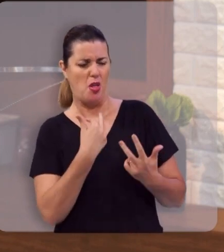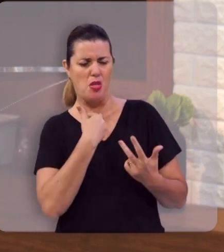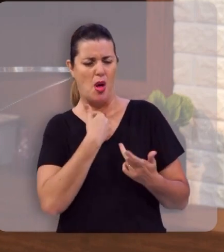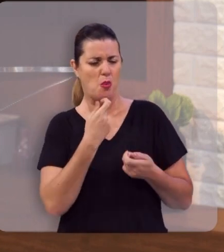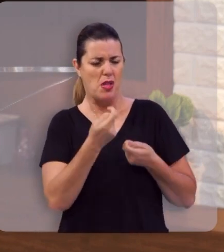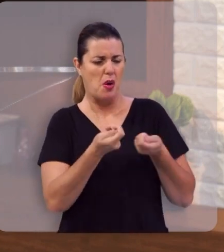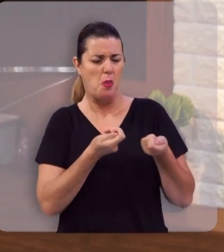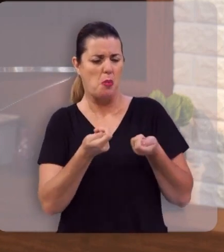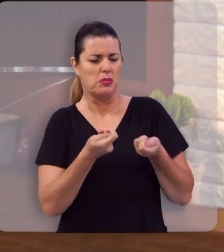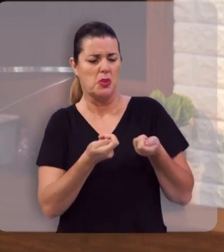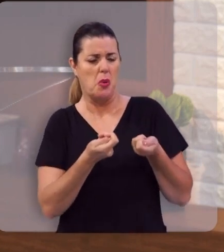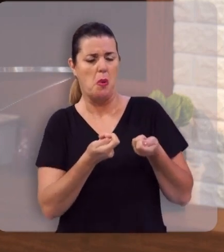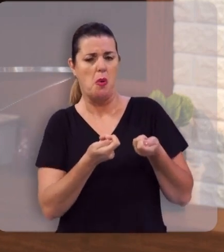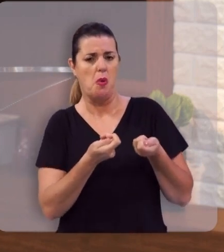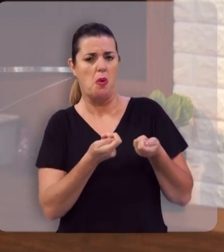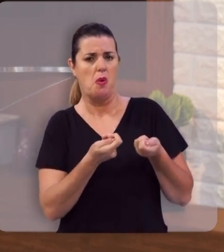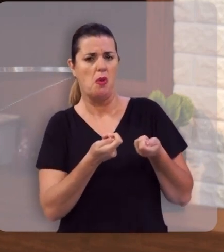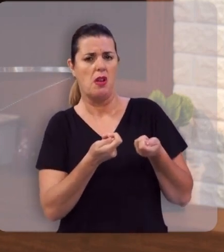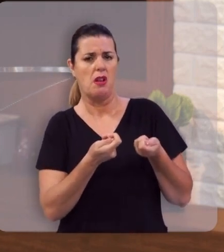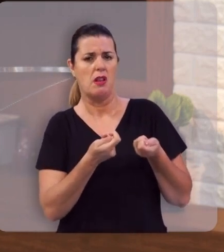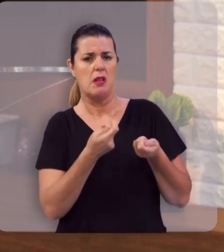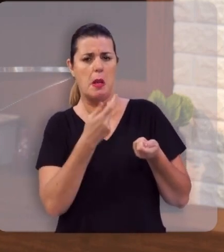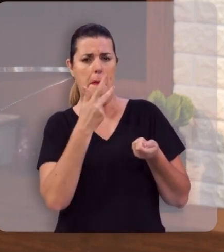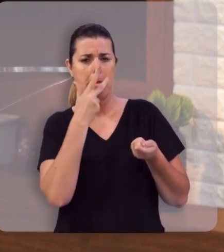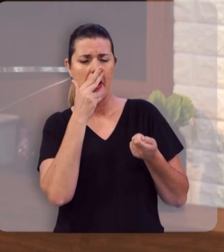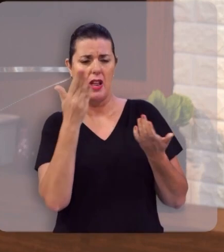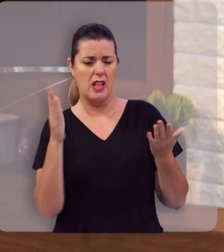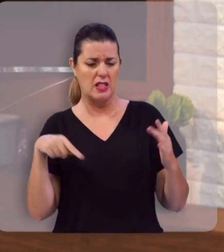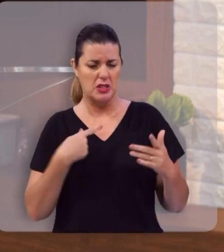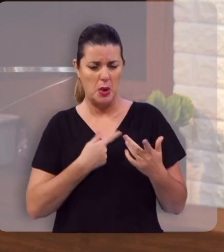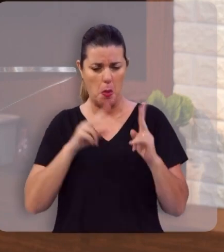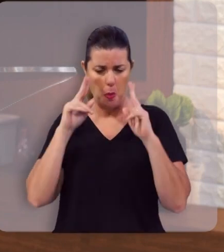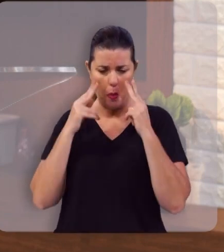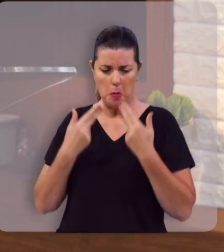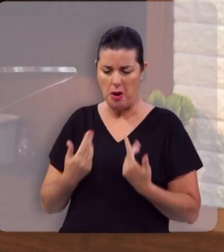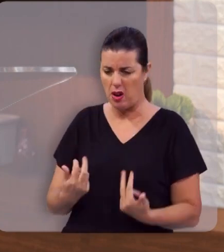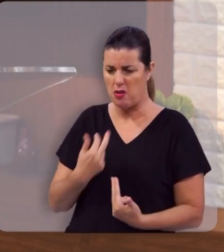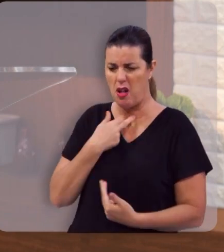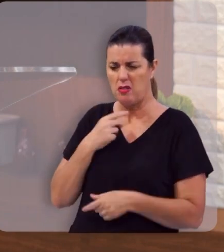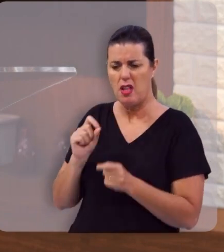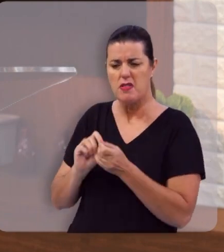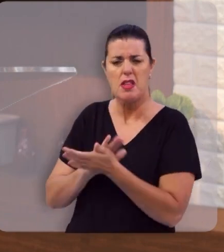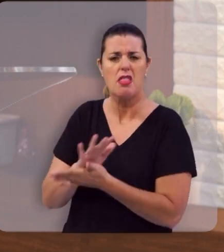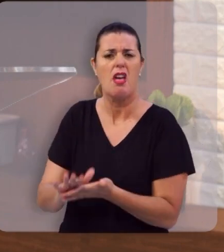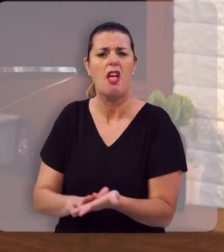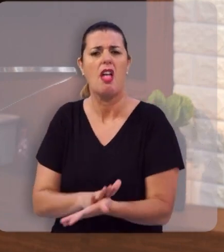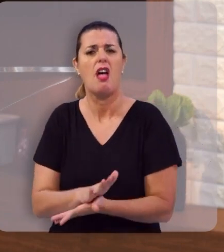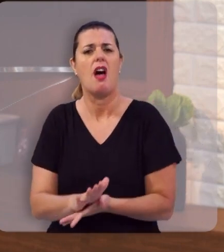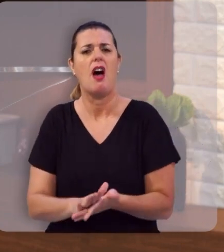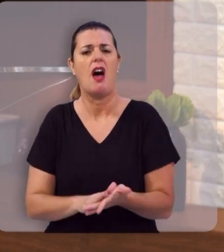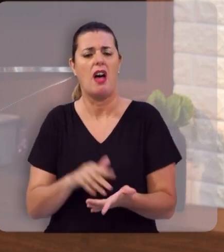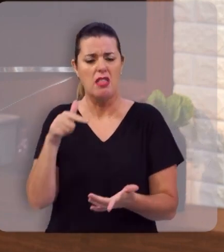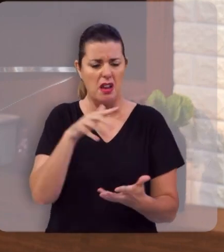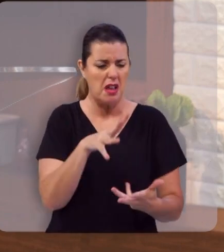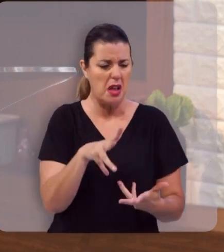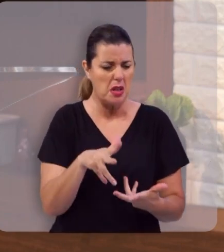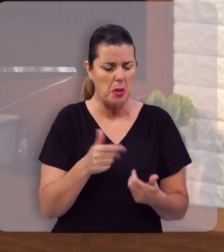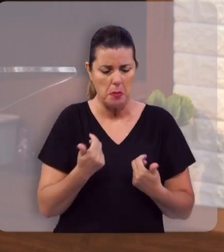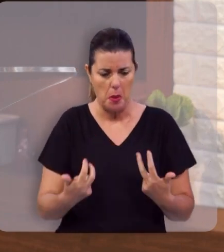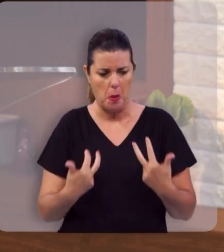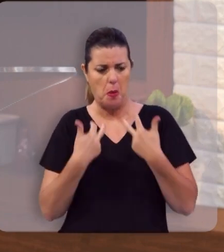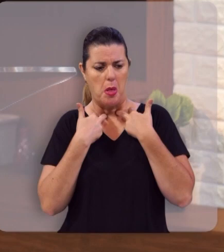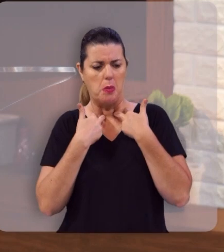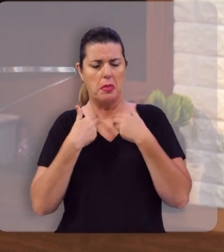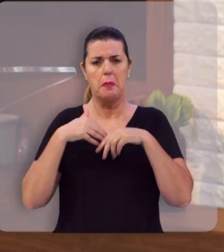nosso controle, quando os recursos humanos se esgotam e as provisões da terra se